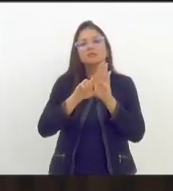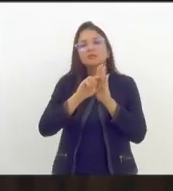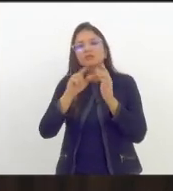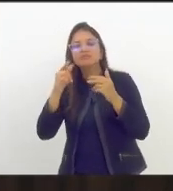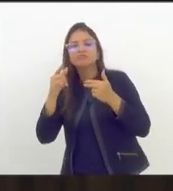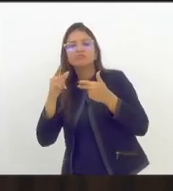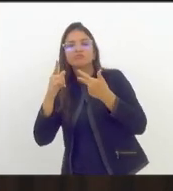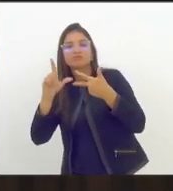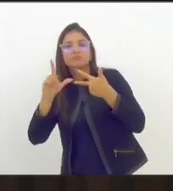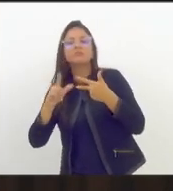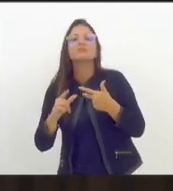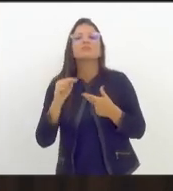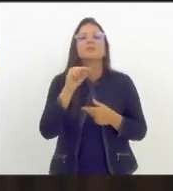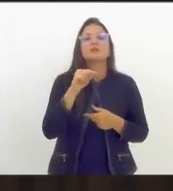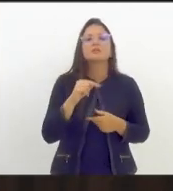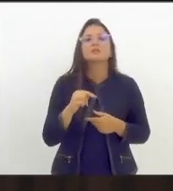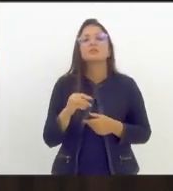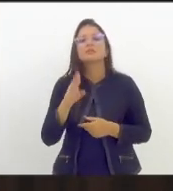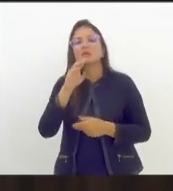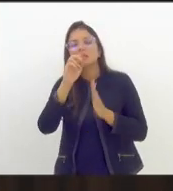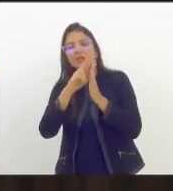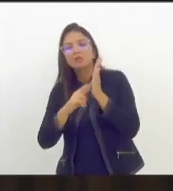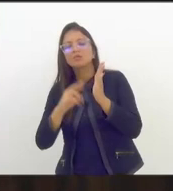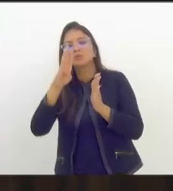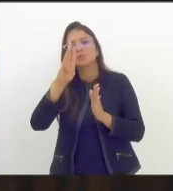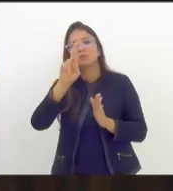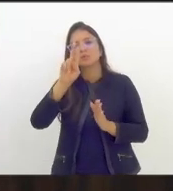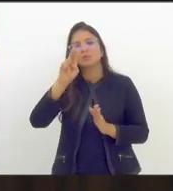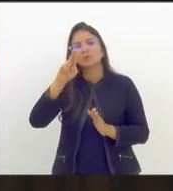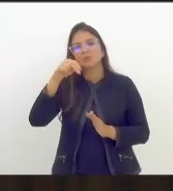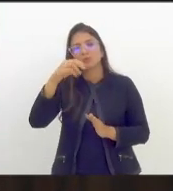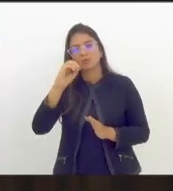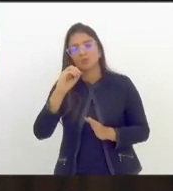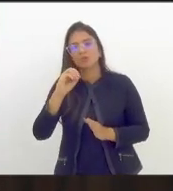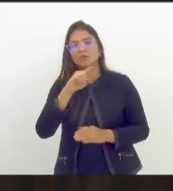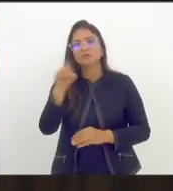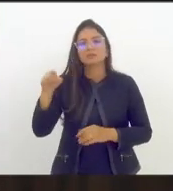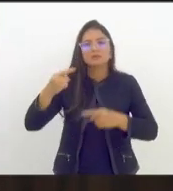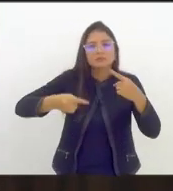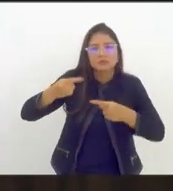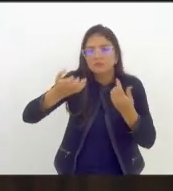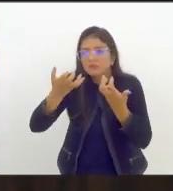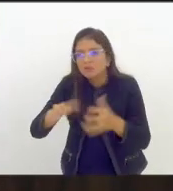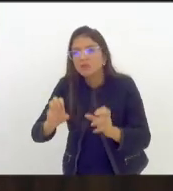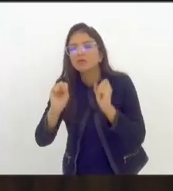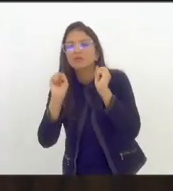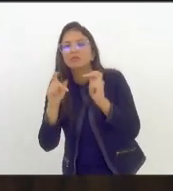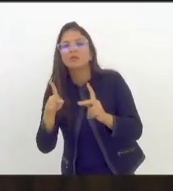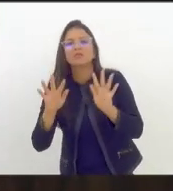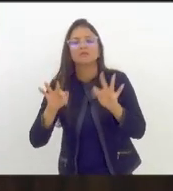Relator, deputado Bruno Dauari. Em discussão. Não havendo quem queira discutir, encerrada a discussão.